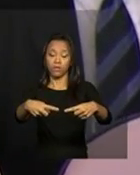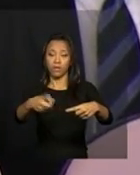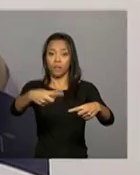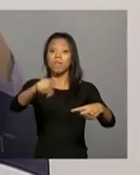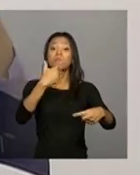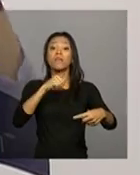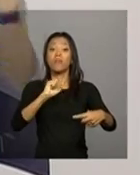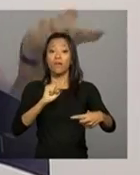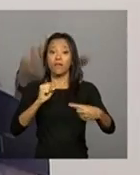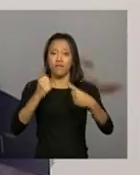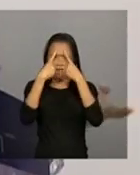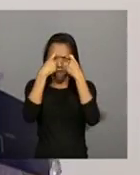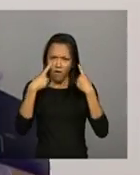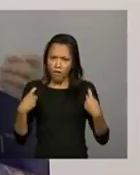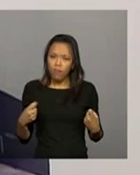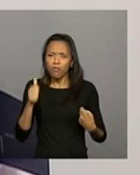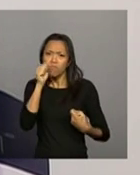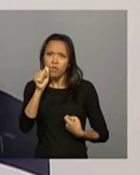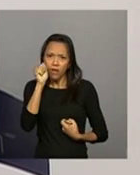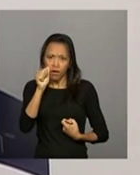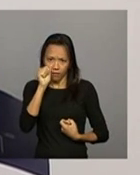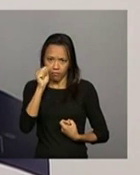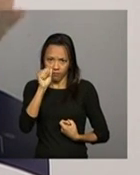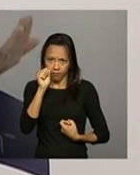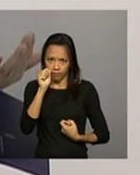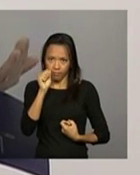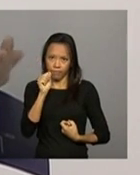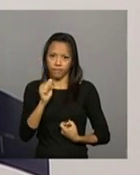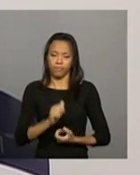tolerância zero contra a violência à mulher.